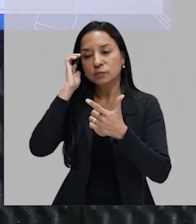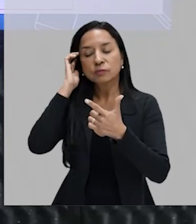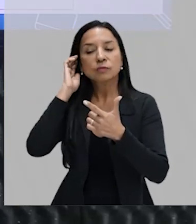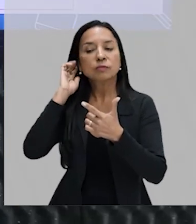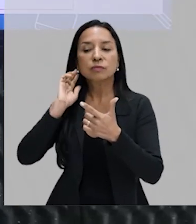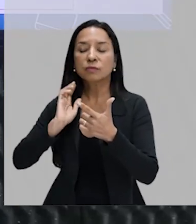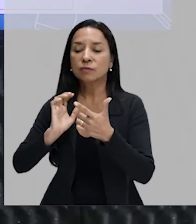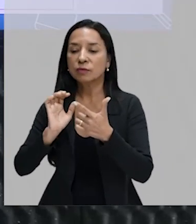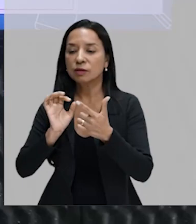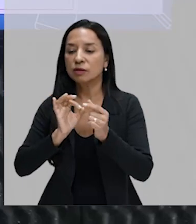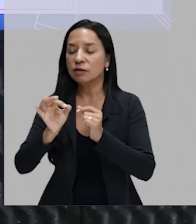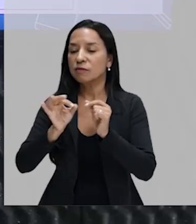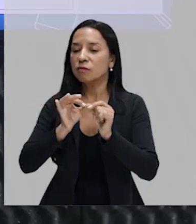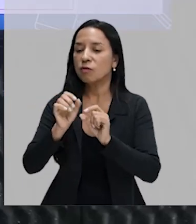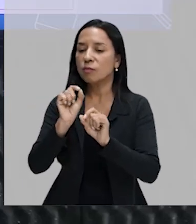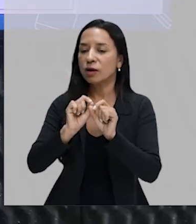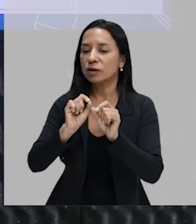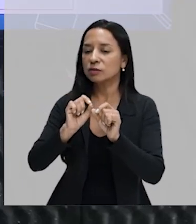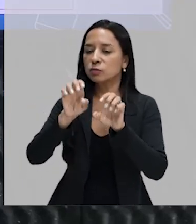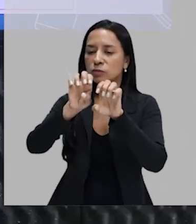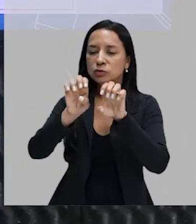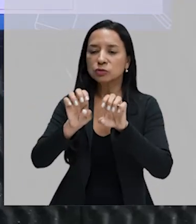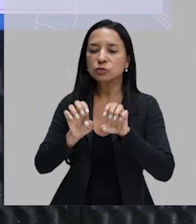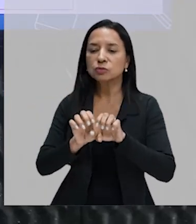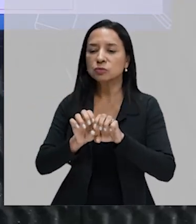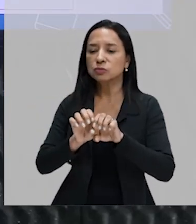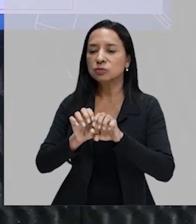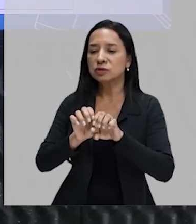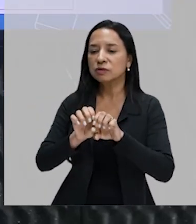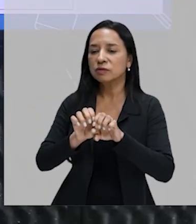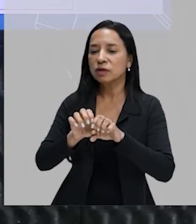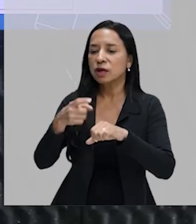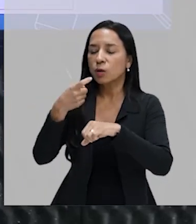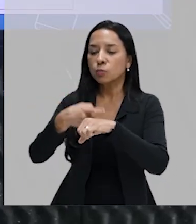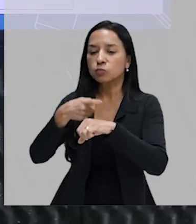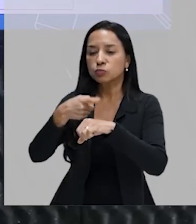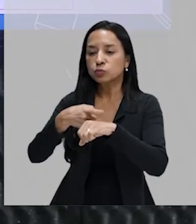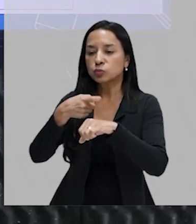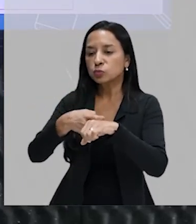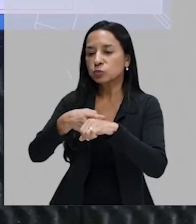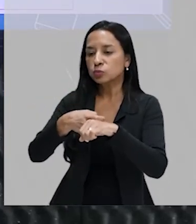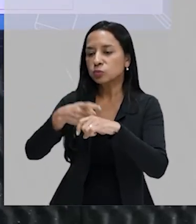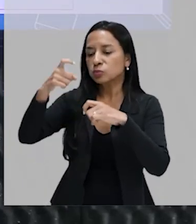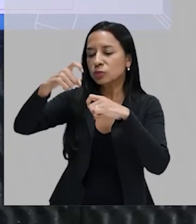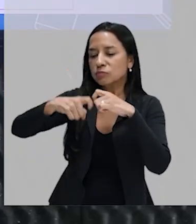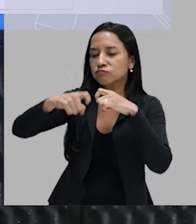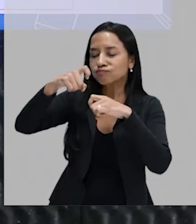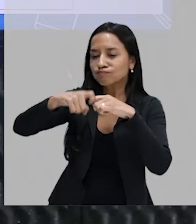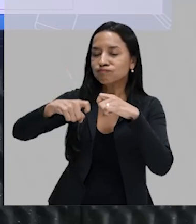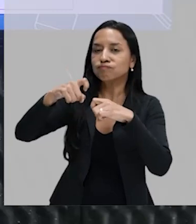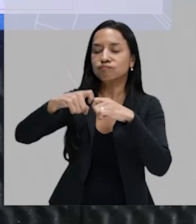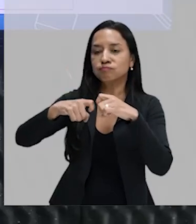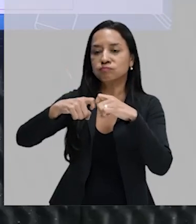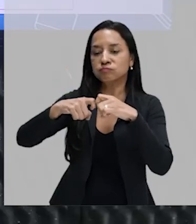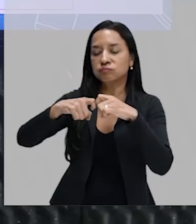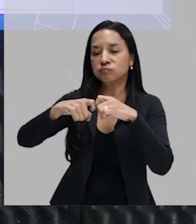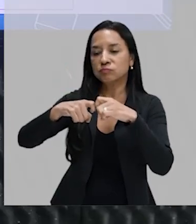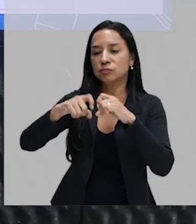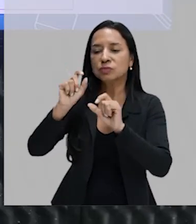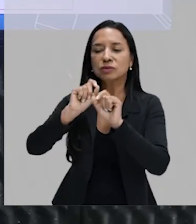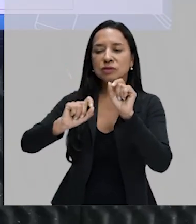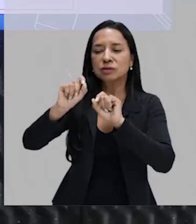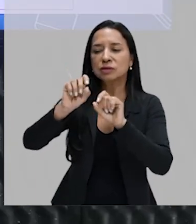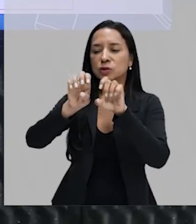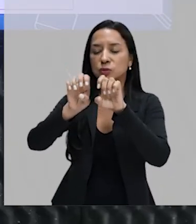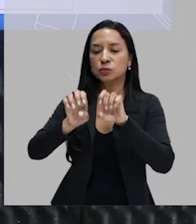ele vai ser formado por estruturas que ficam enrijecidas durante o ato sexual. E que estruturas são essas? Essas